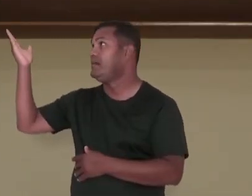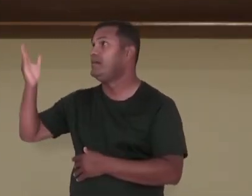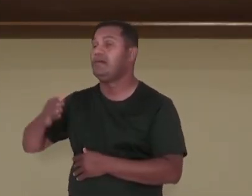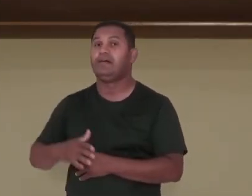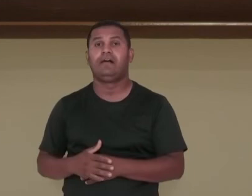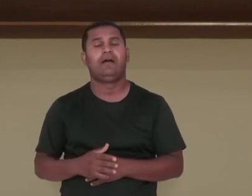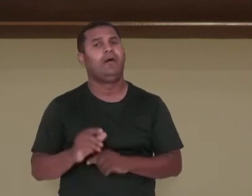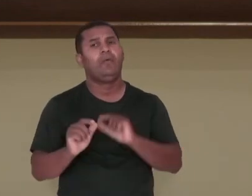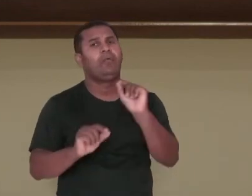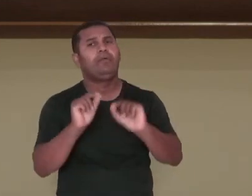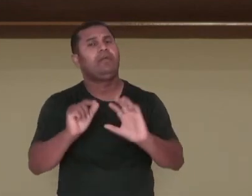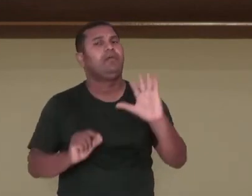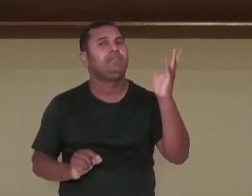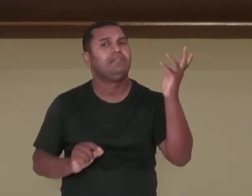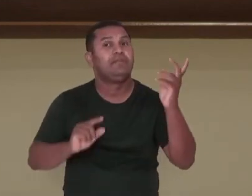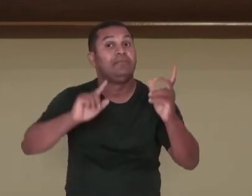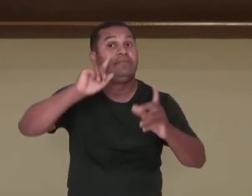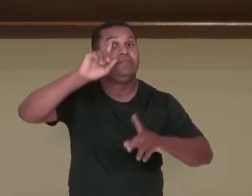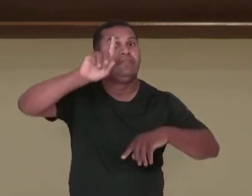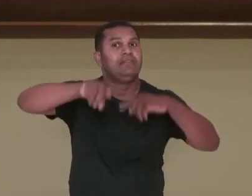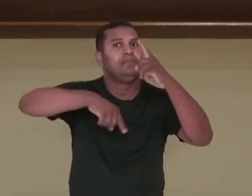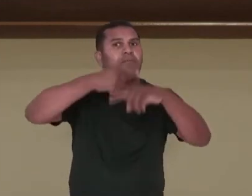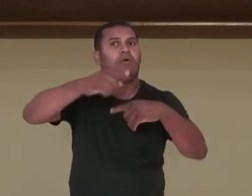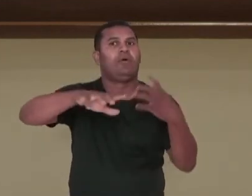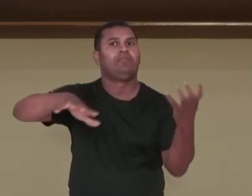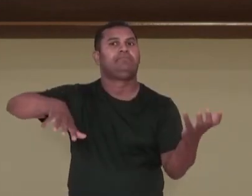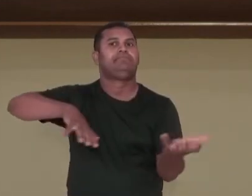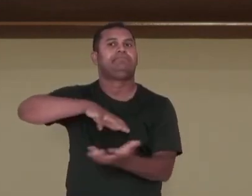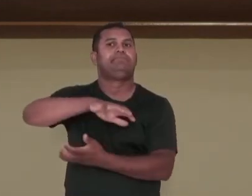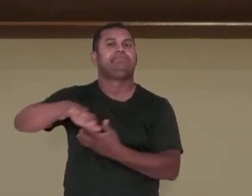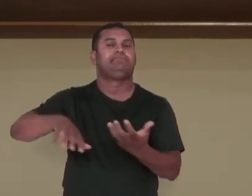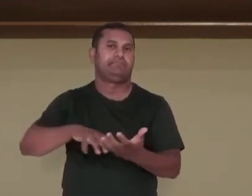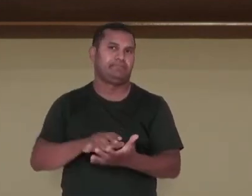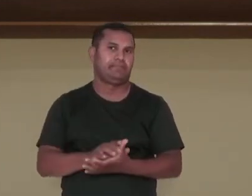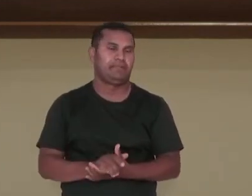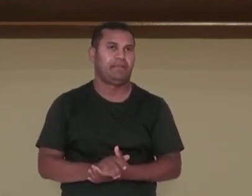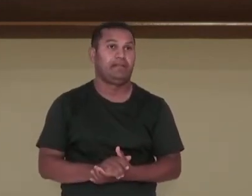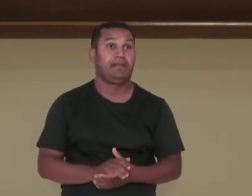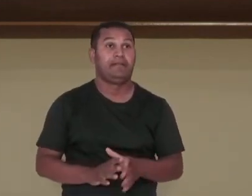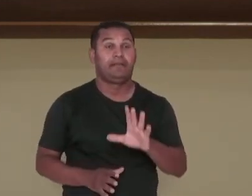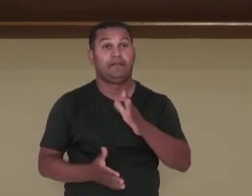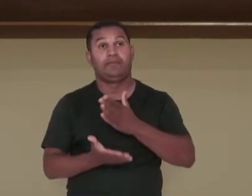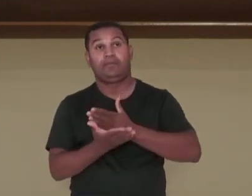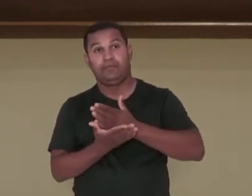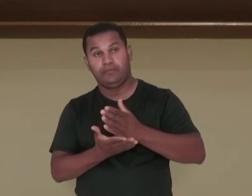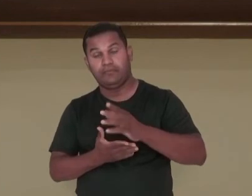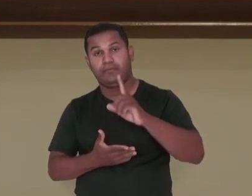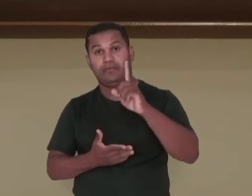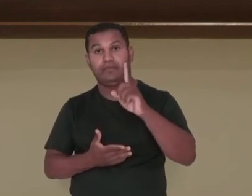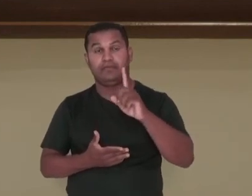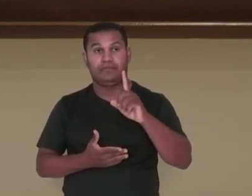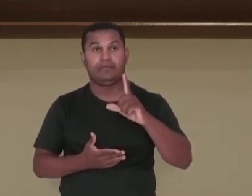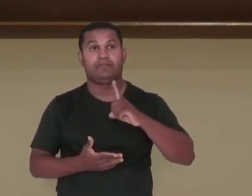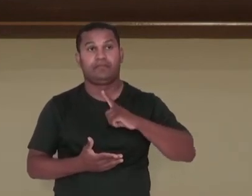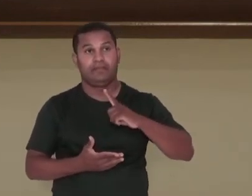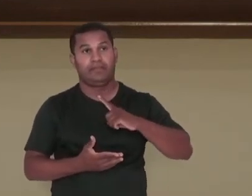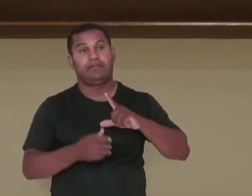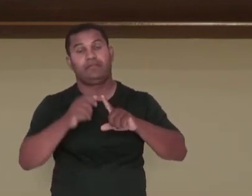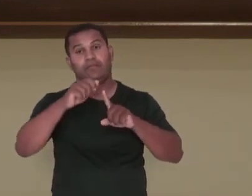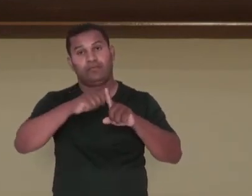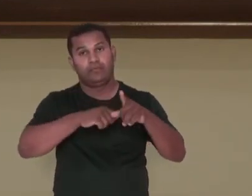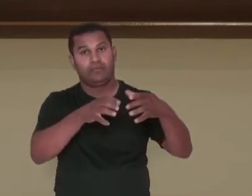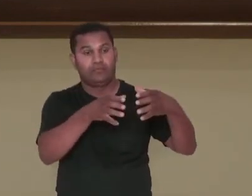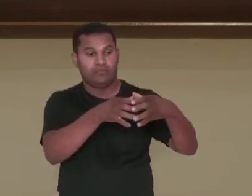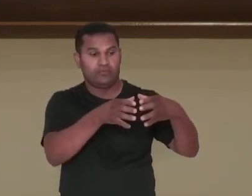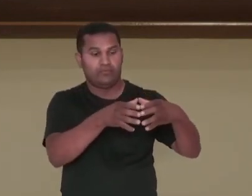condições de vida e de trabalho, elas continuaram, elas se manteram. Em março de 1922, um grupo